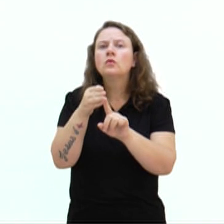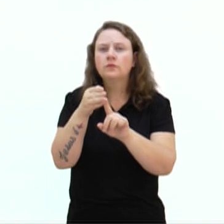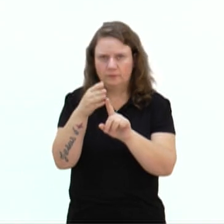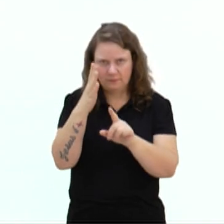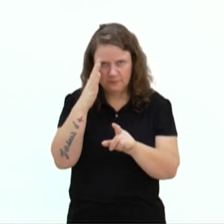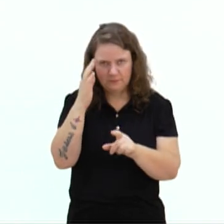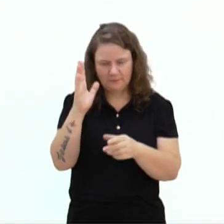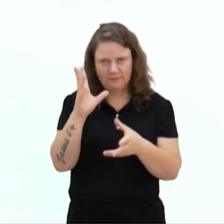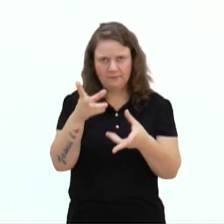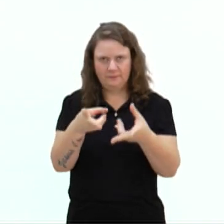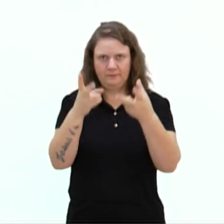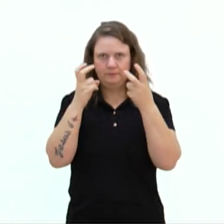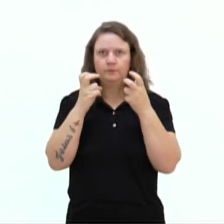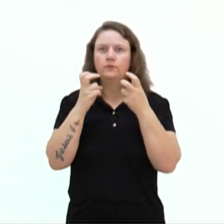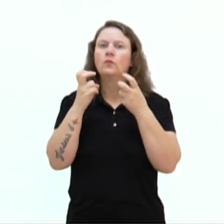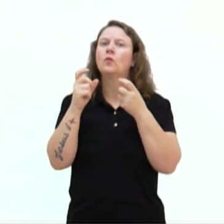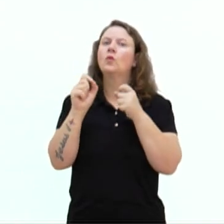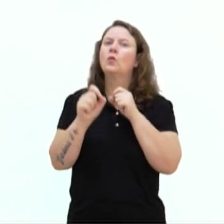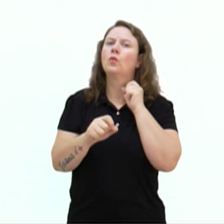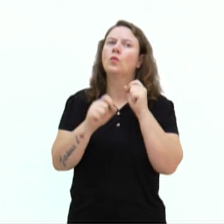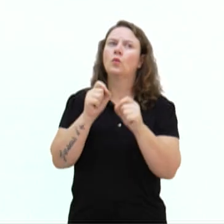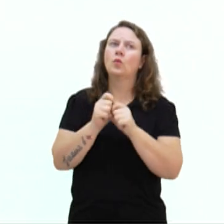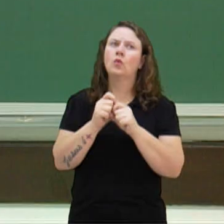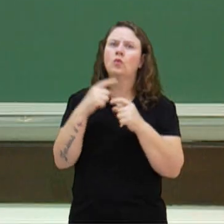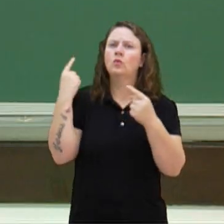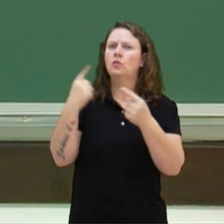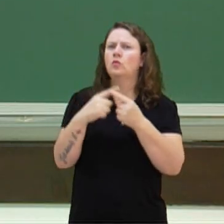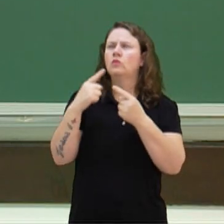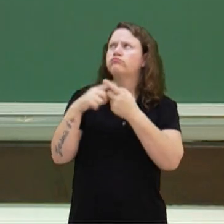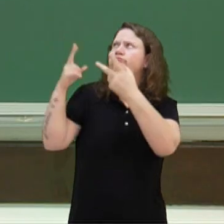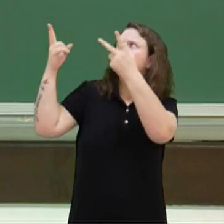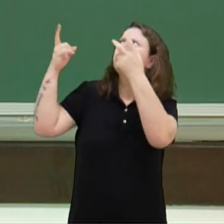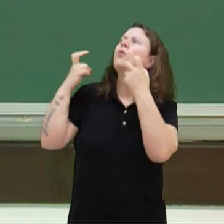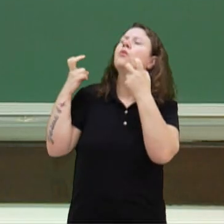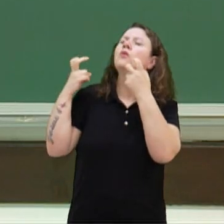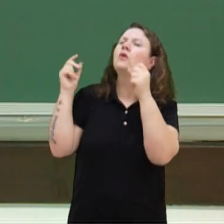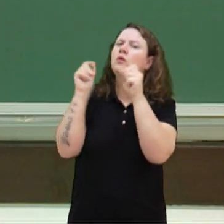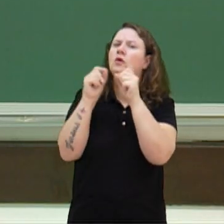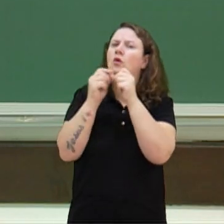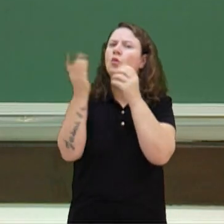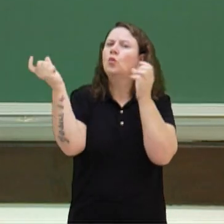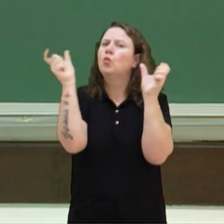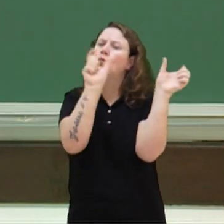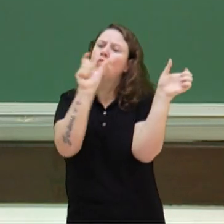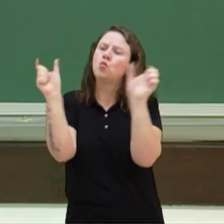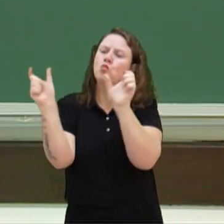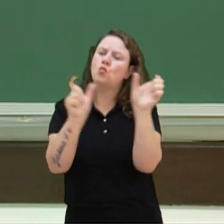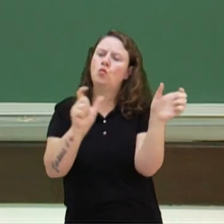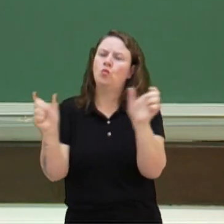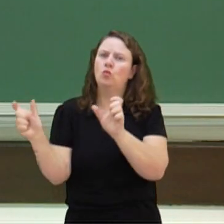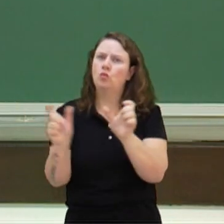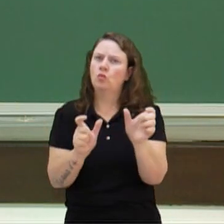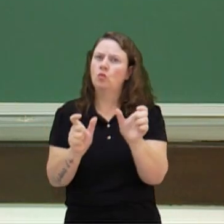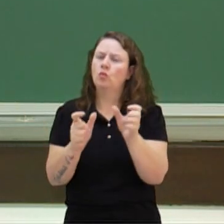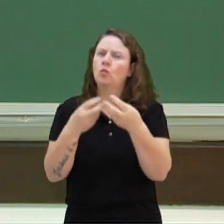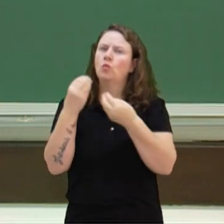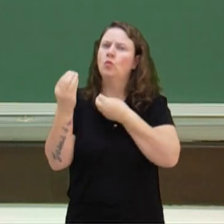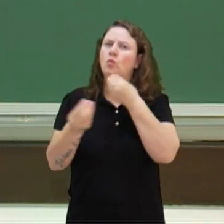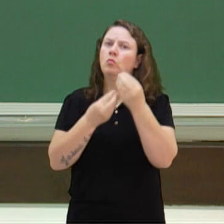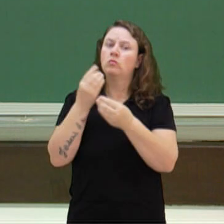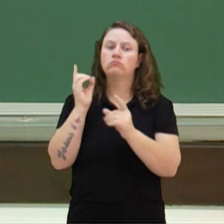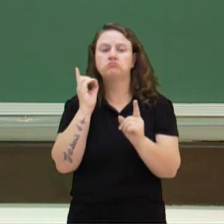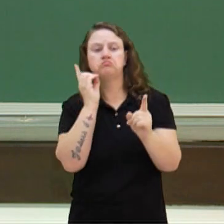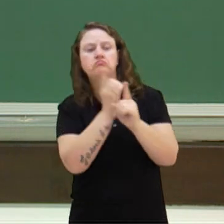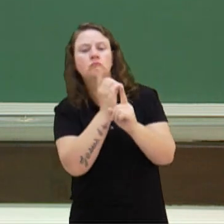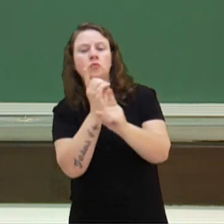voltar? Por que alguém faria, então, esse mapa conceitual? Onde, por exemplo, vocês poderiam